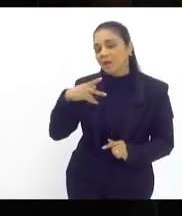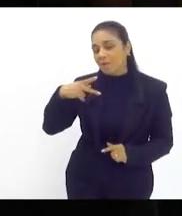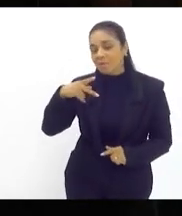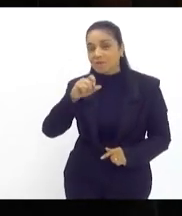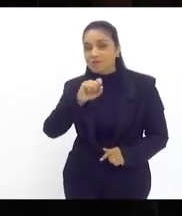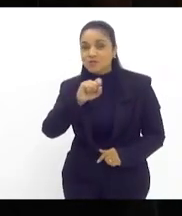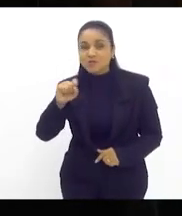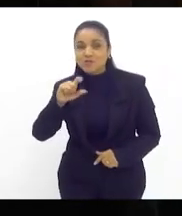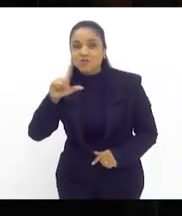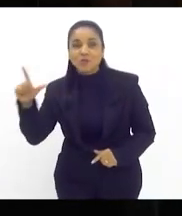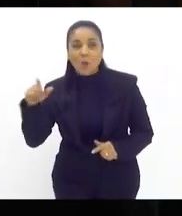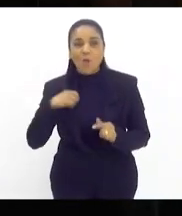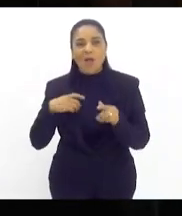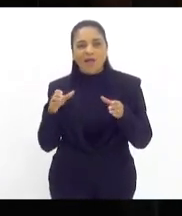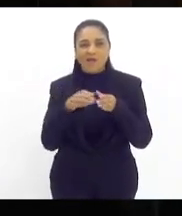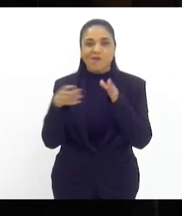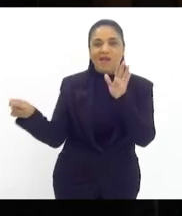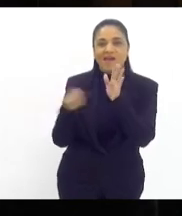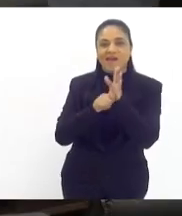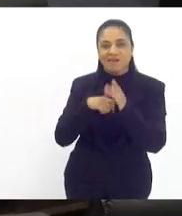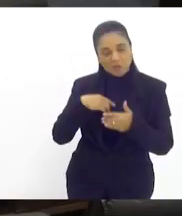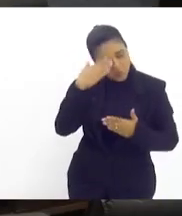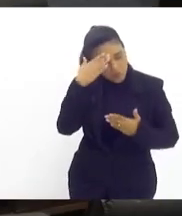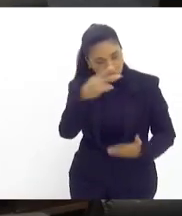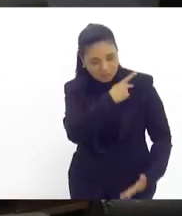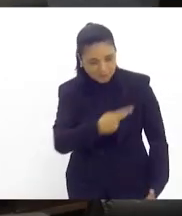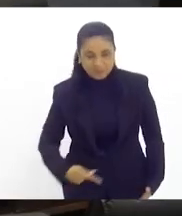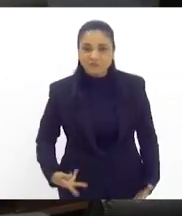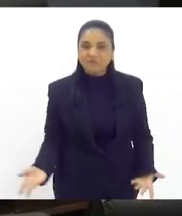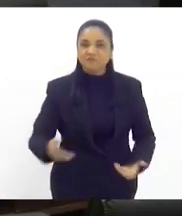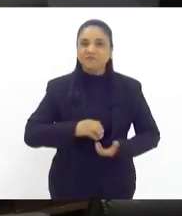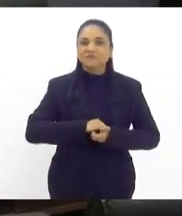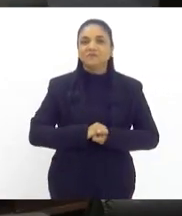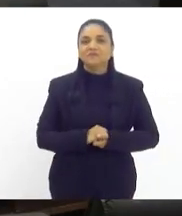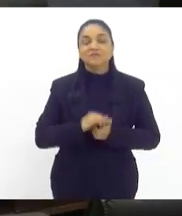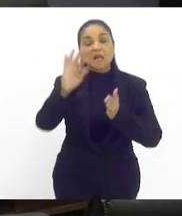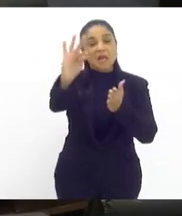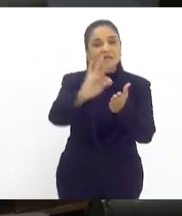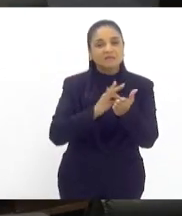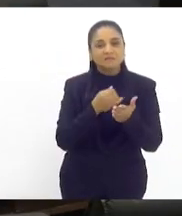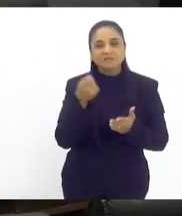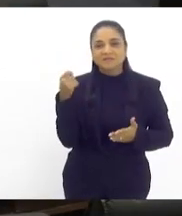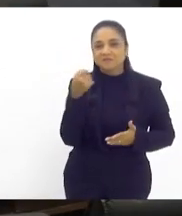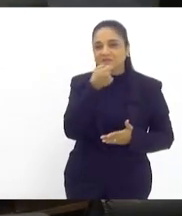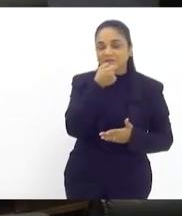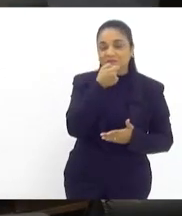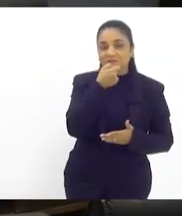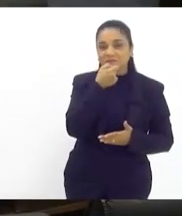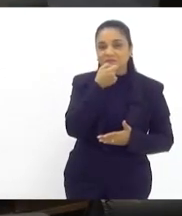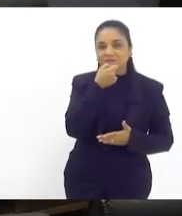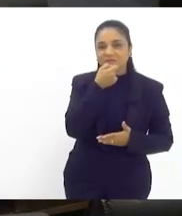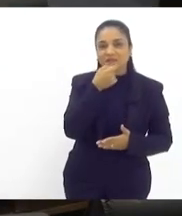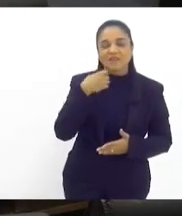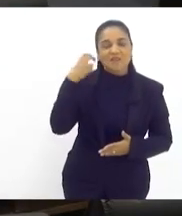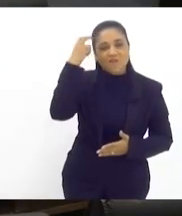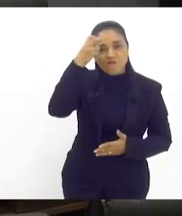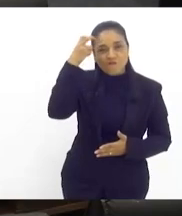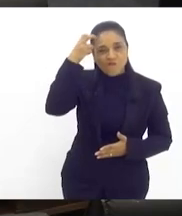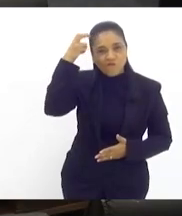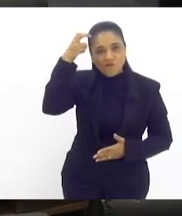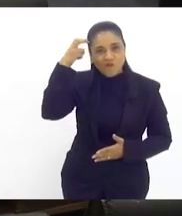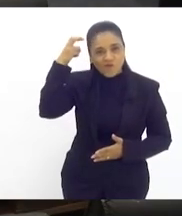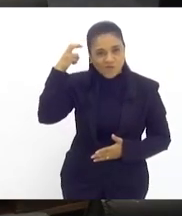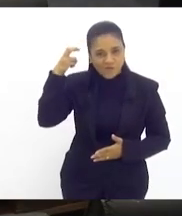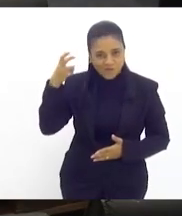bancada da droga muito obrigado senhora presidente próximo escrito é a nobre deputada Verônica Lima